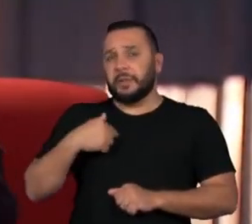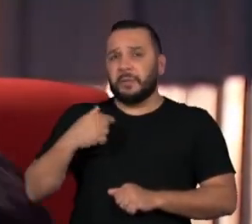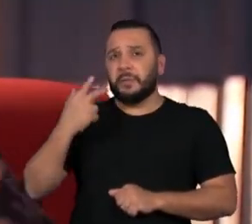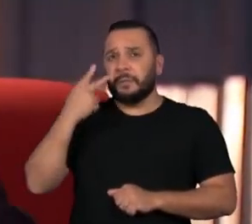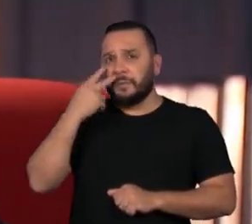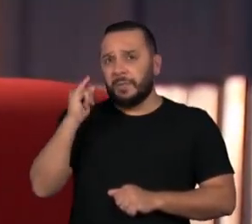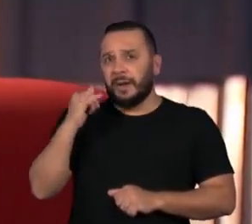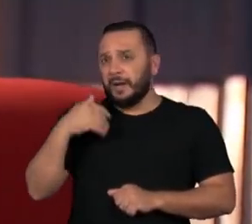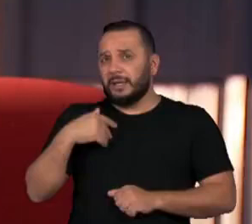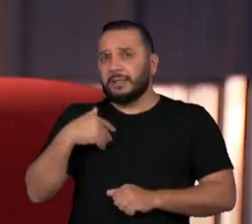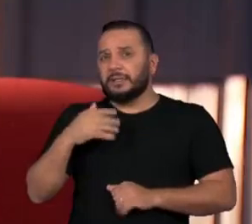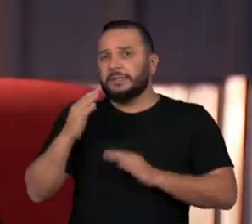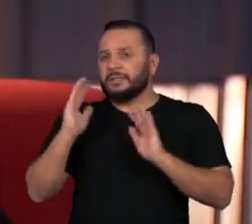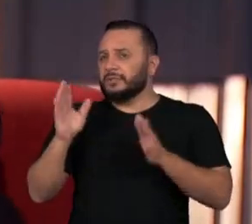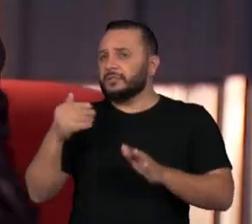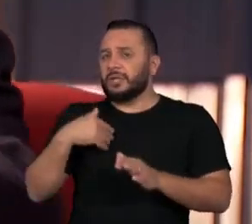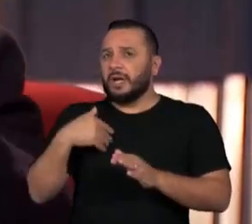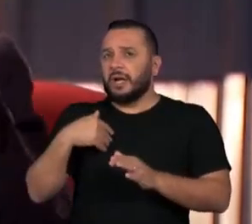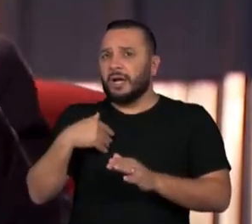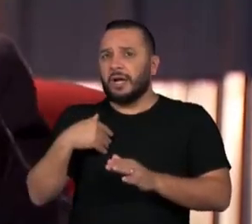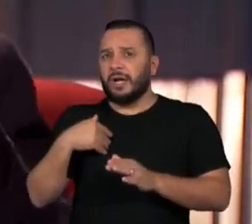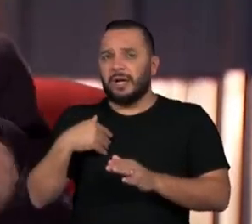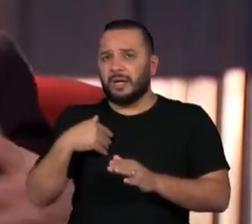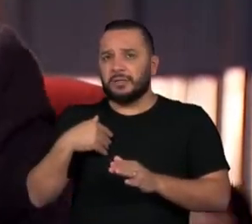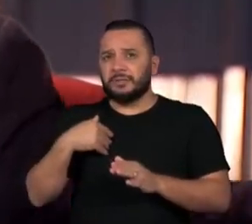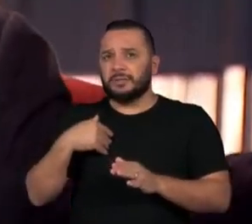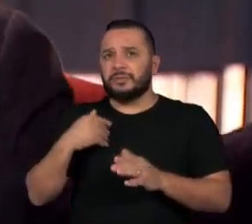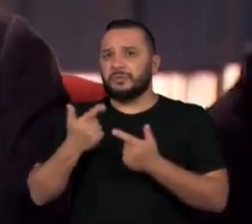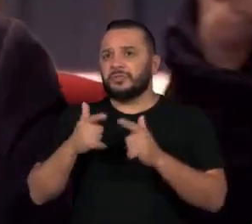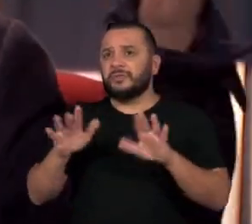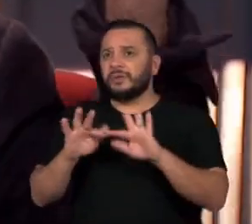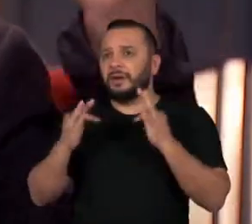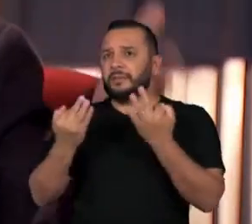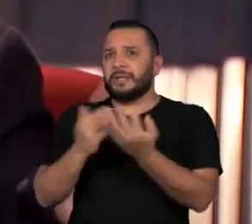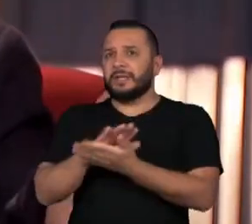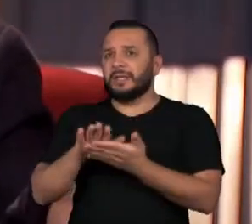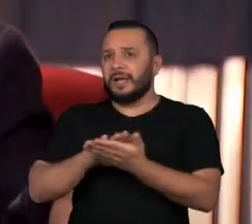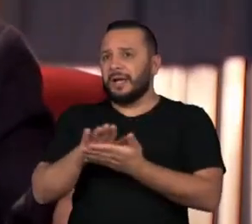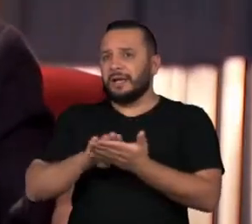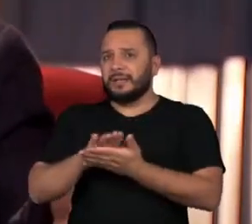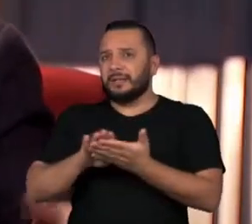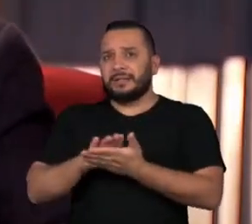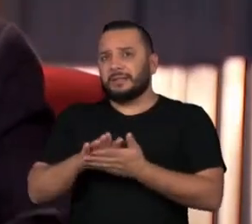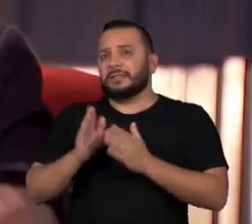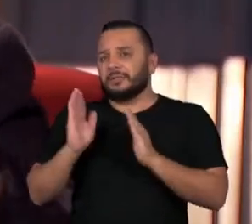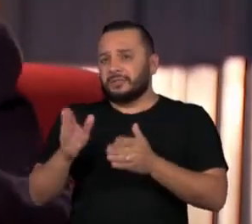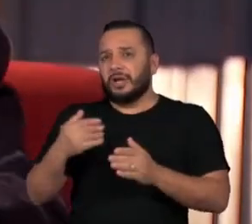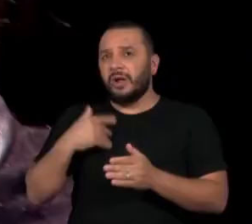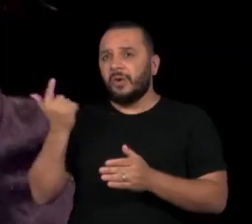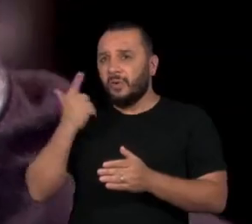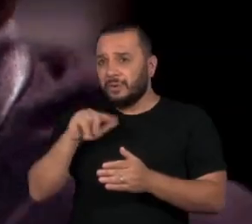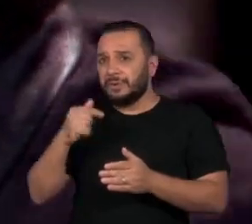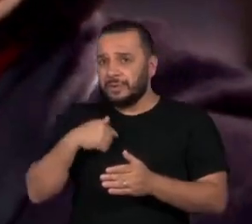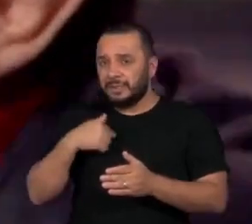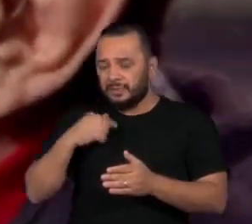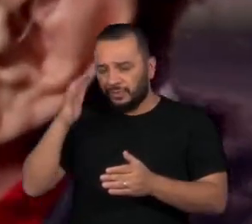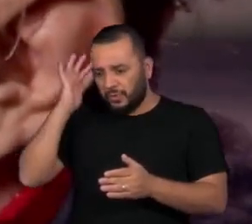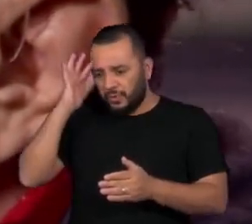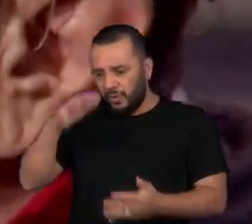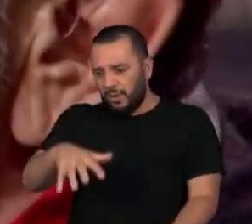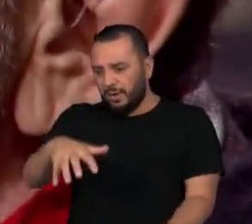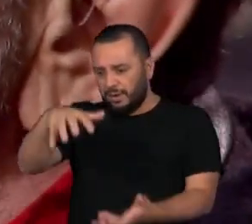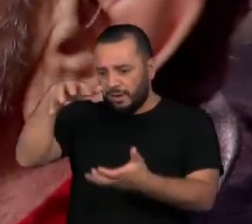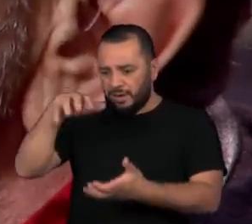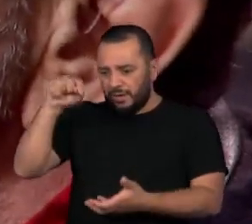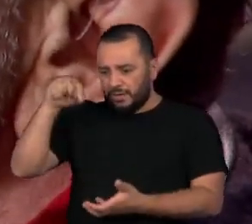falta que ele apareceu aí ele que não tinha parente nenhum apareceu para entre como o diabo irá as coisas de